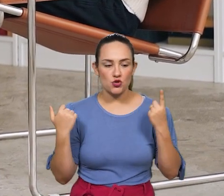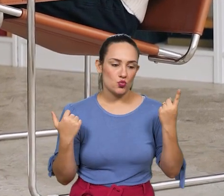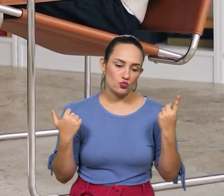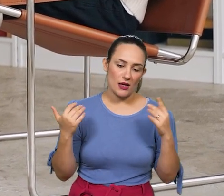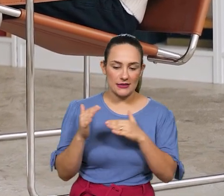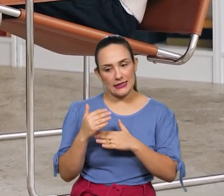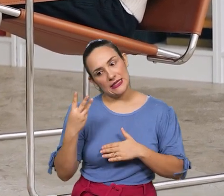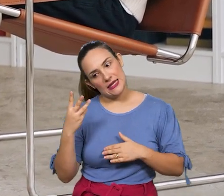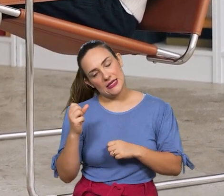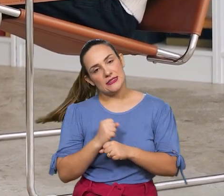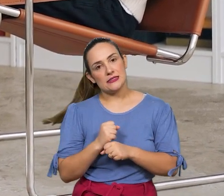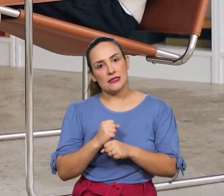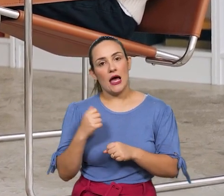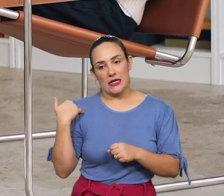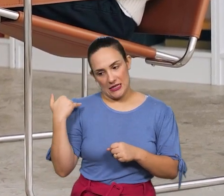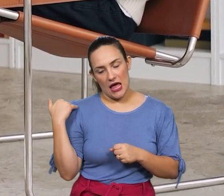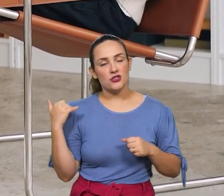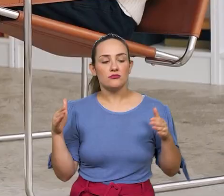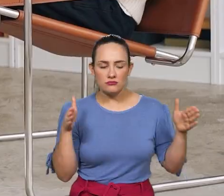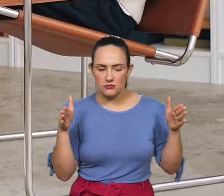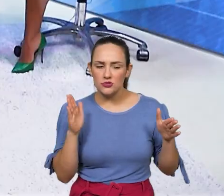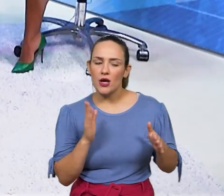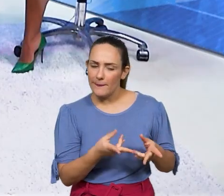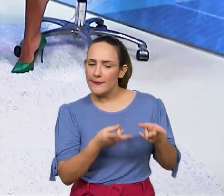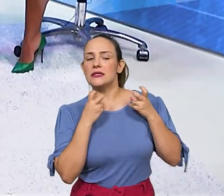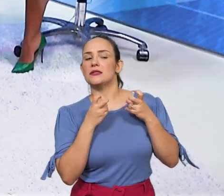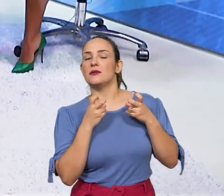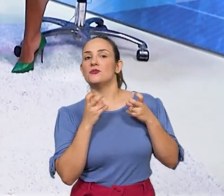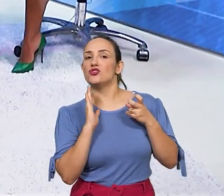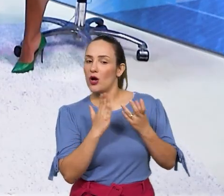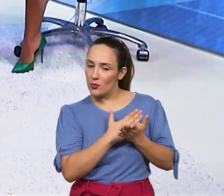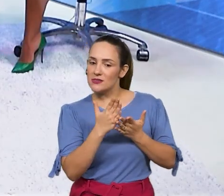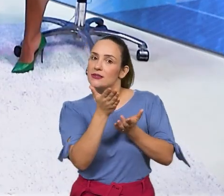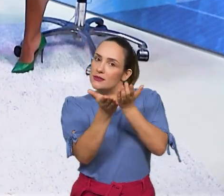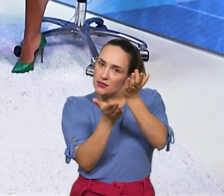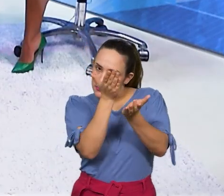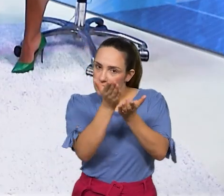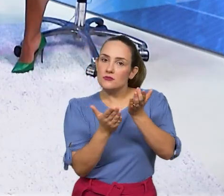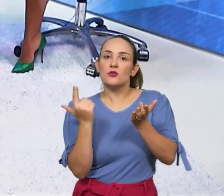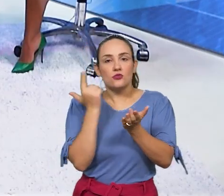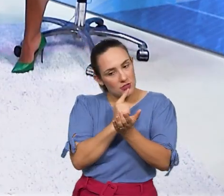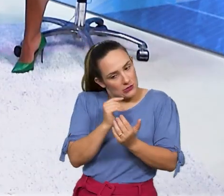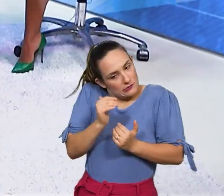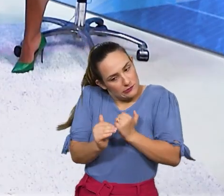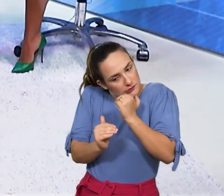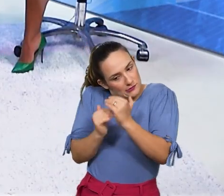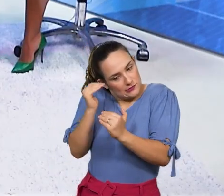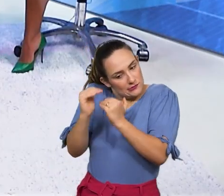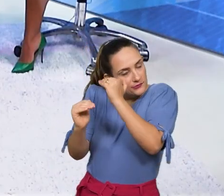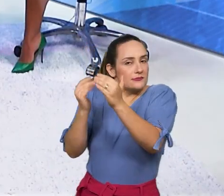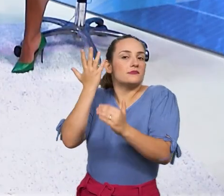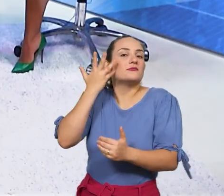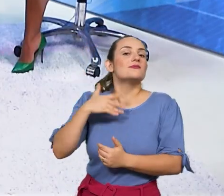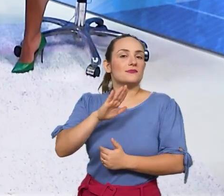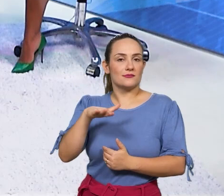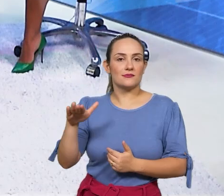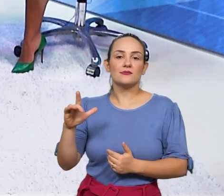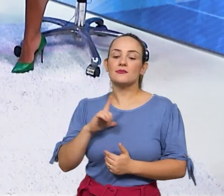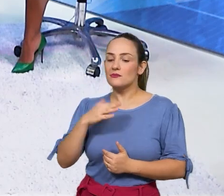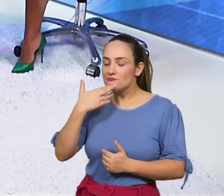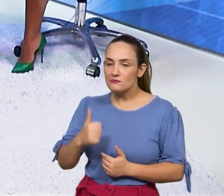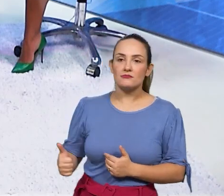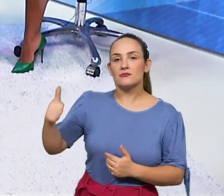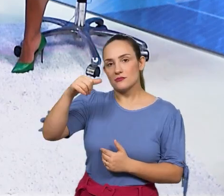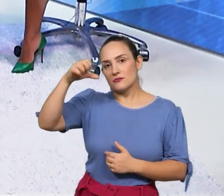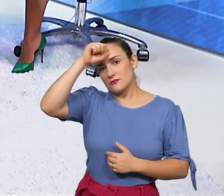1 a 2, 3 anos, fechar um diagnóstico, né, e já entrar com as terapias para poder desenvolver essa criança, né, para ela